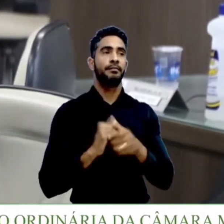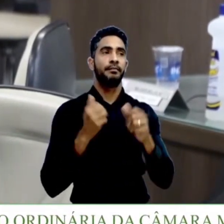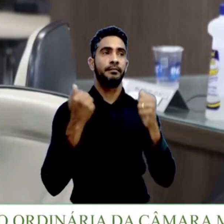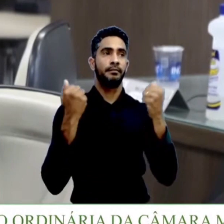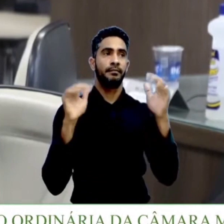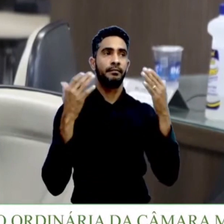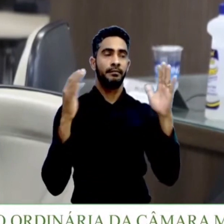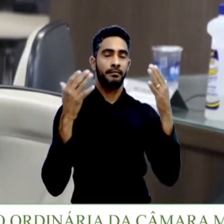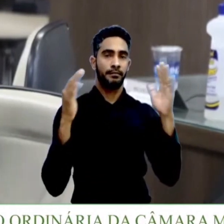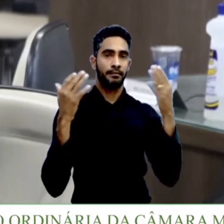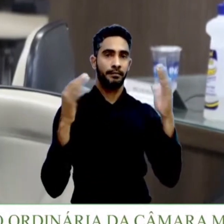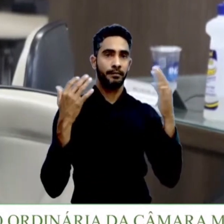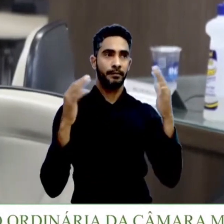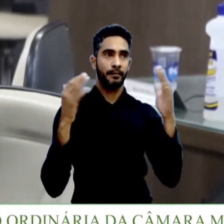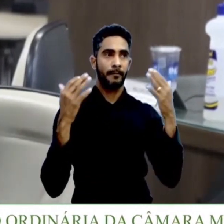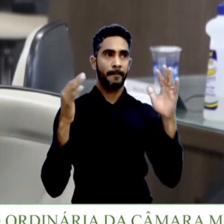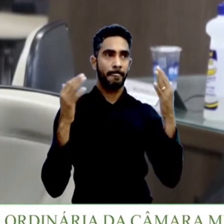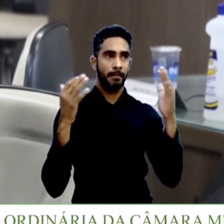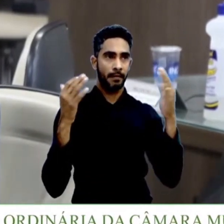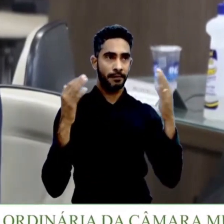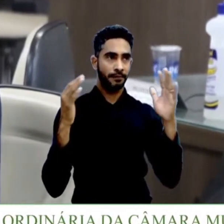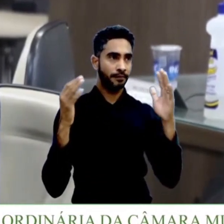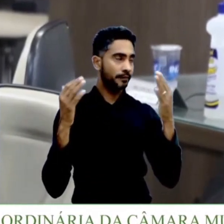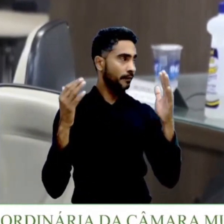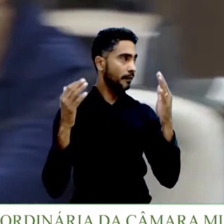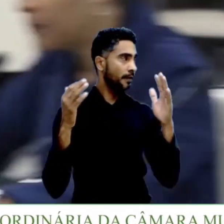queria explicar para vocês. Uma parte, colega.